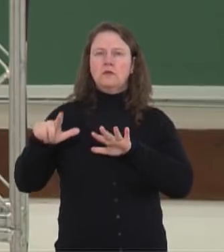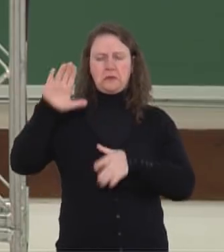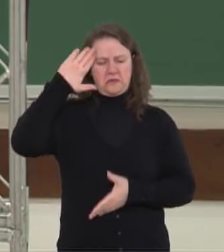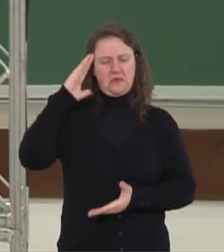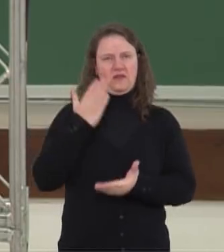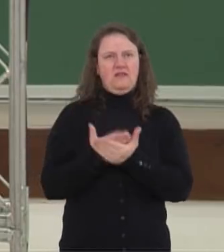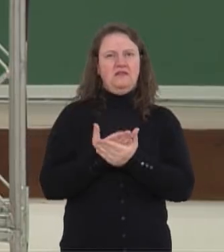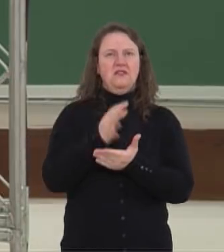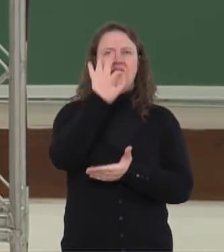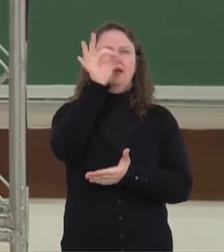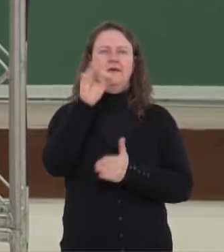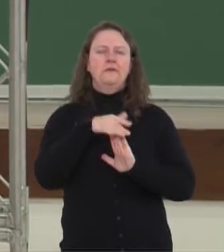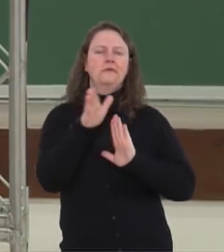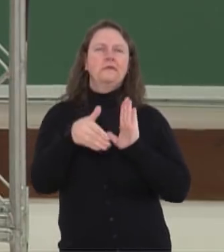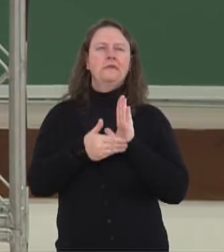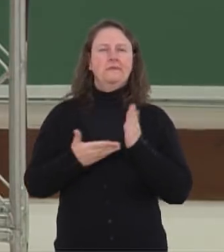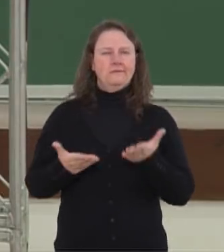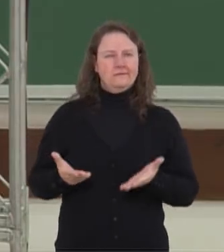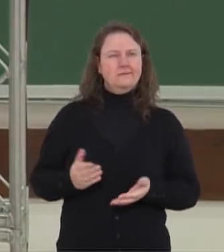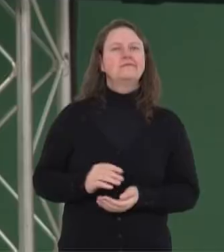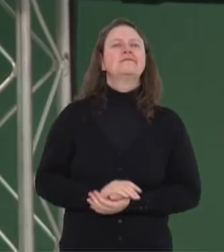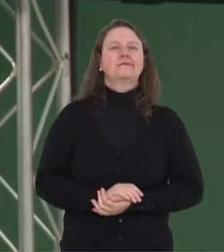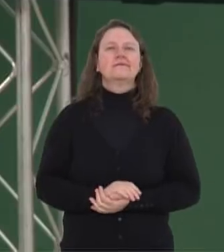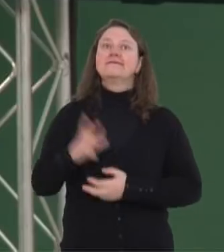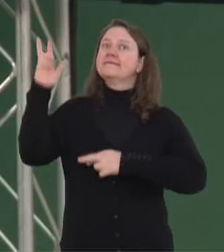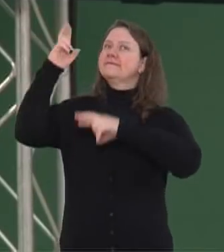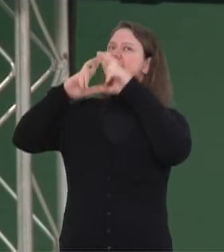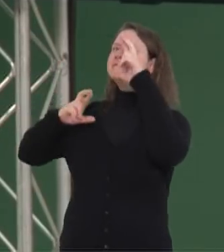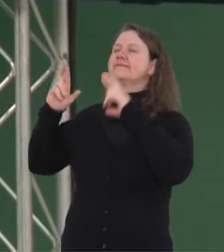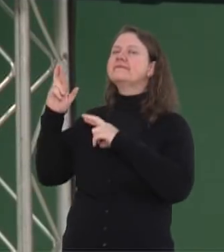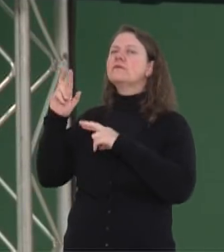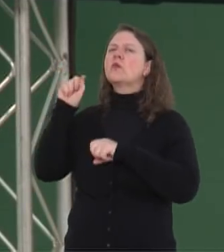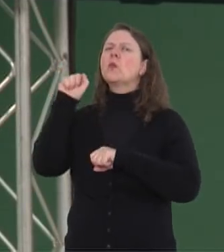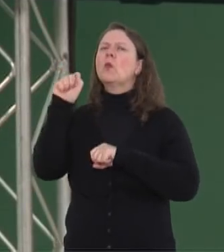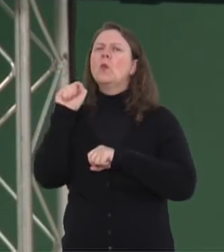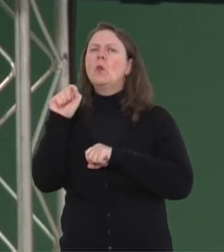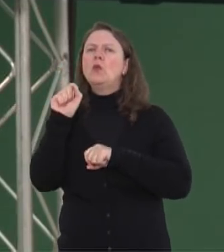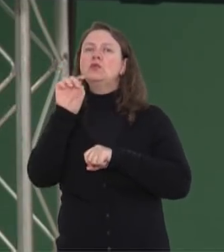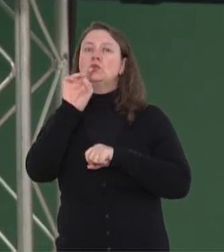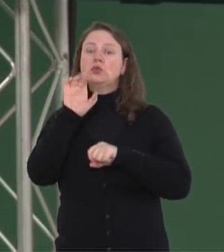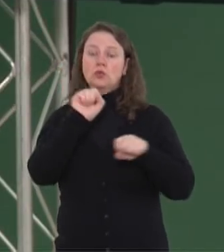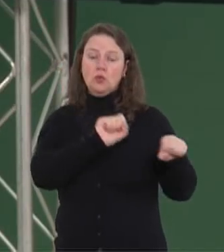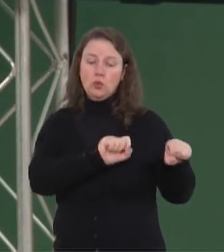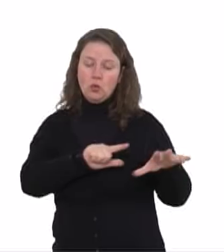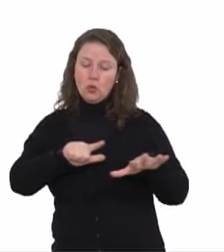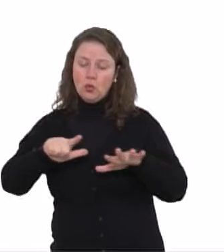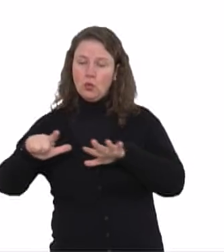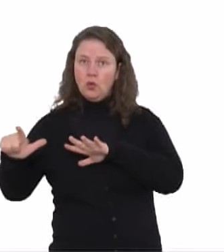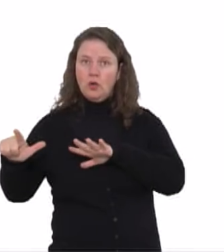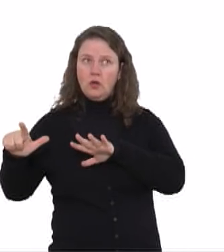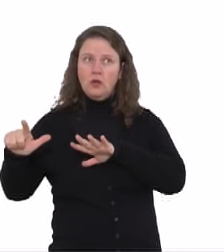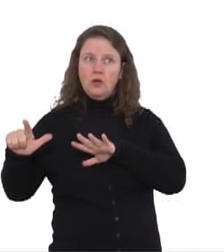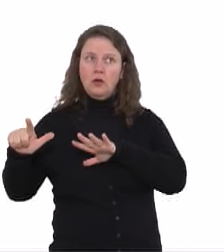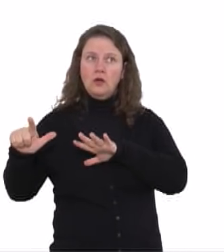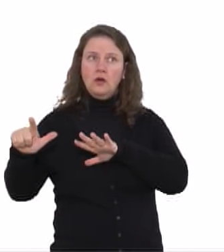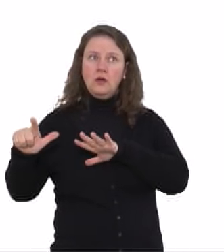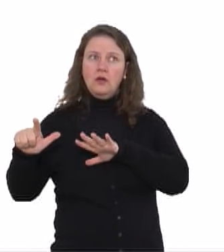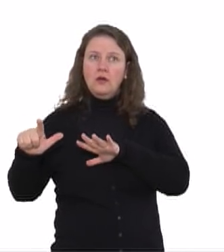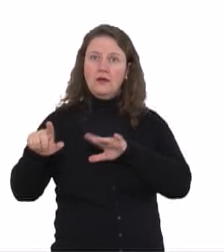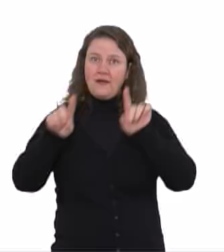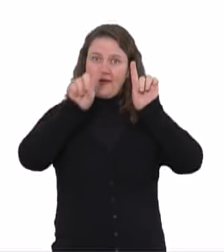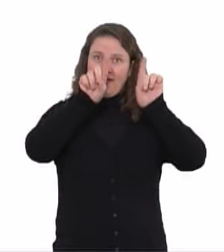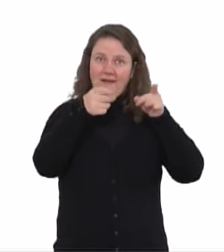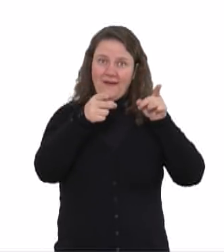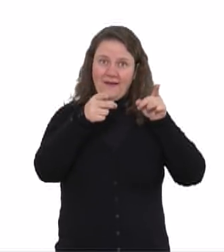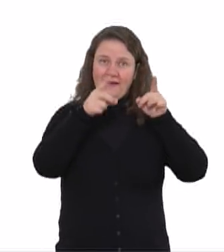responder essas duas questões, né? Então, conferindo, aonde tem apenas os dias da semana? Sunday,